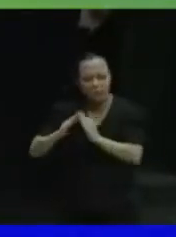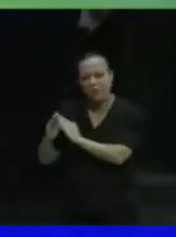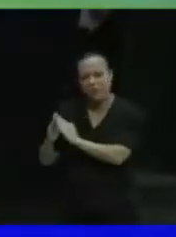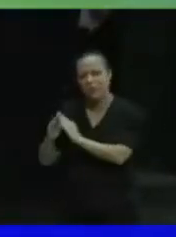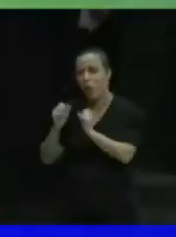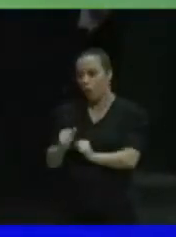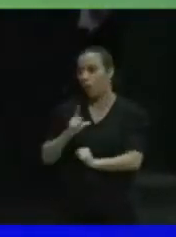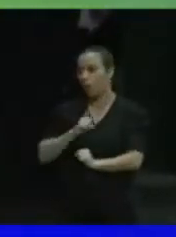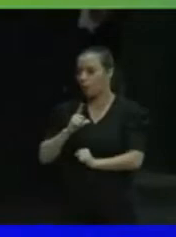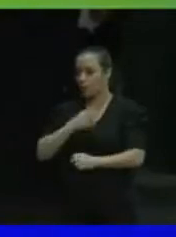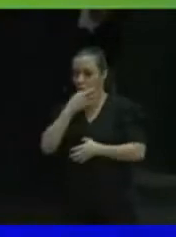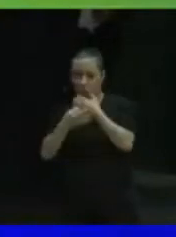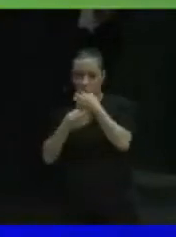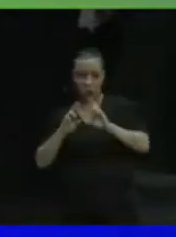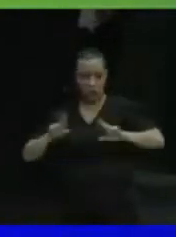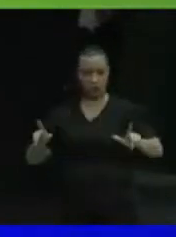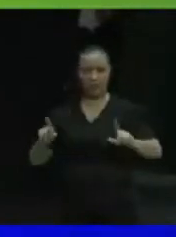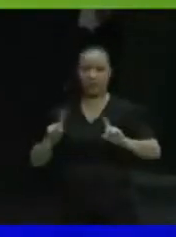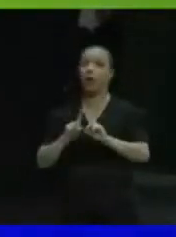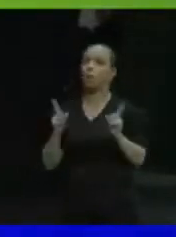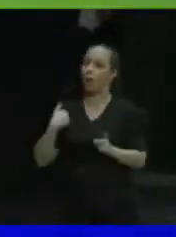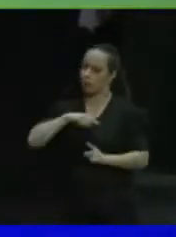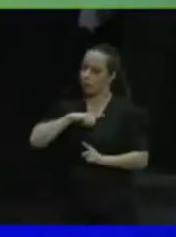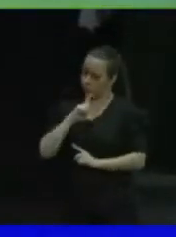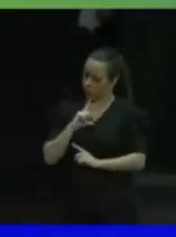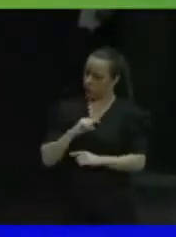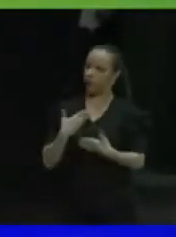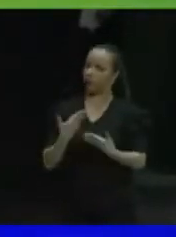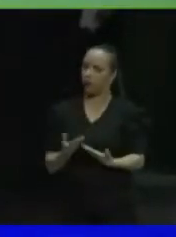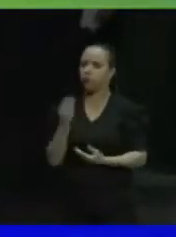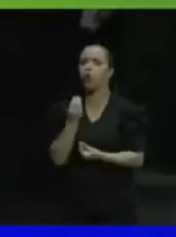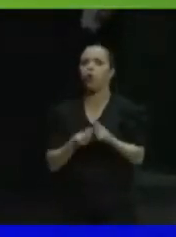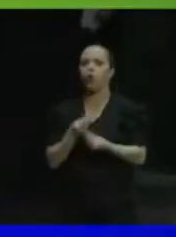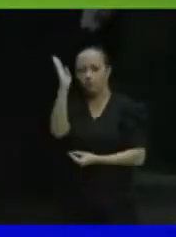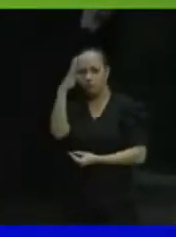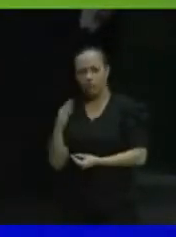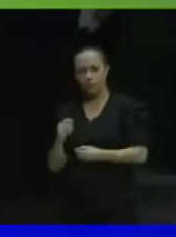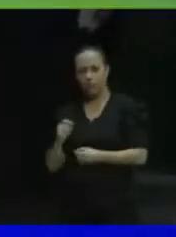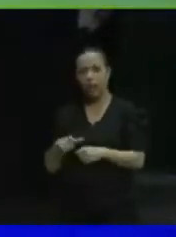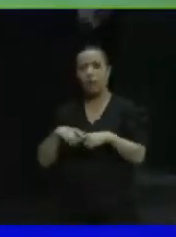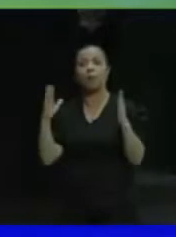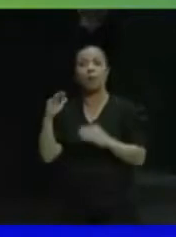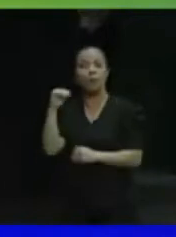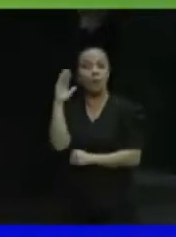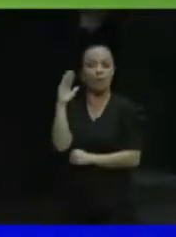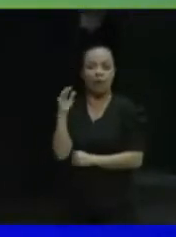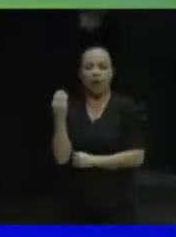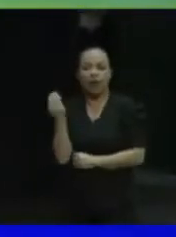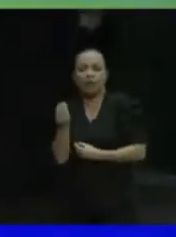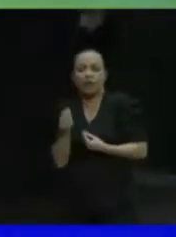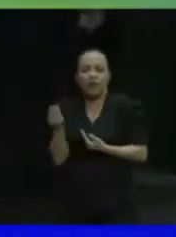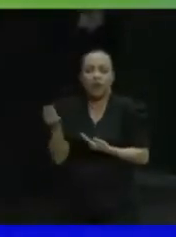divergir em alguns pontos, mas nós temos, como brasileiros, mais pontos em comum do